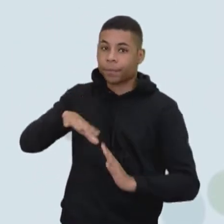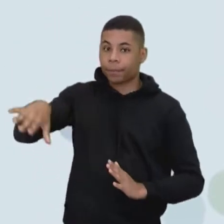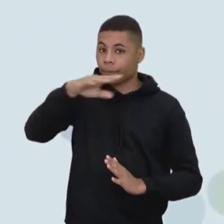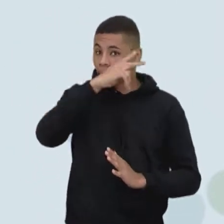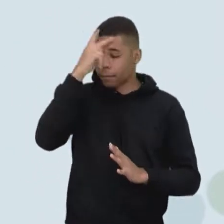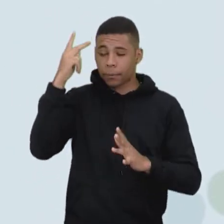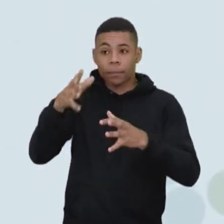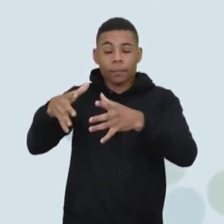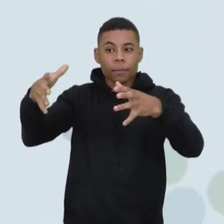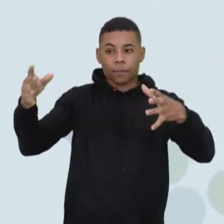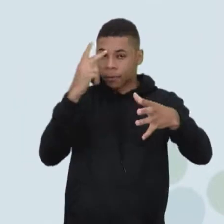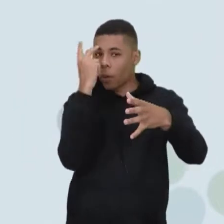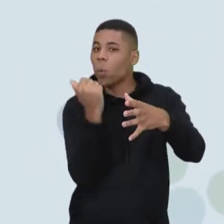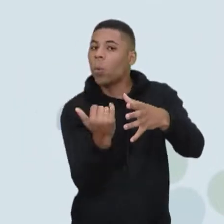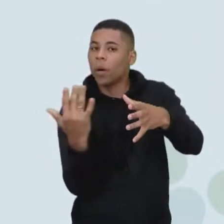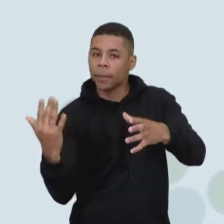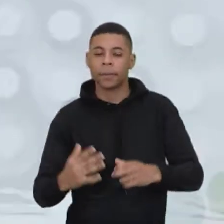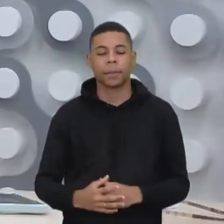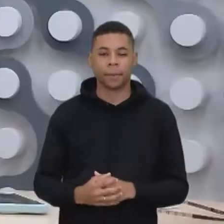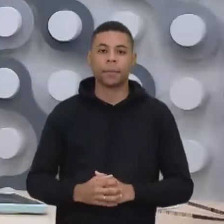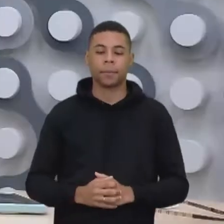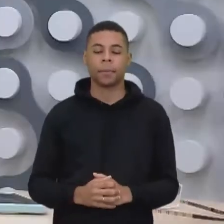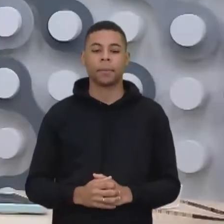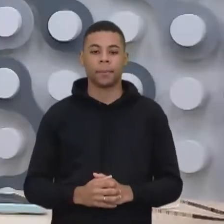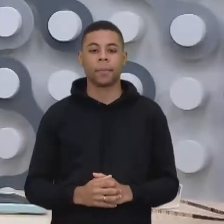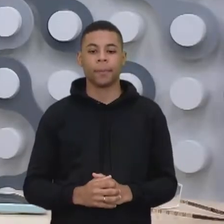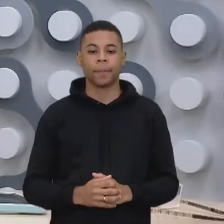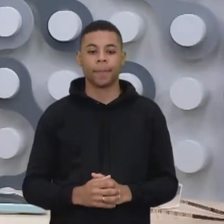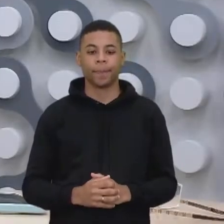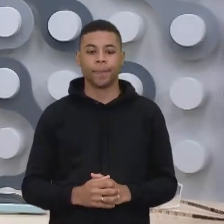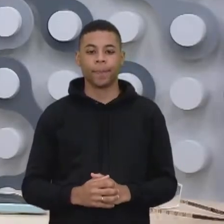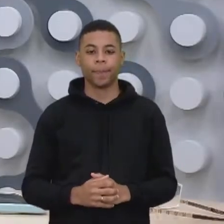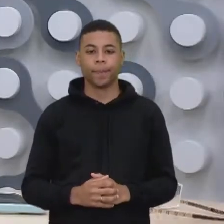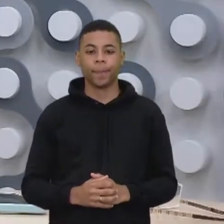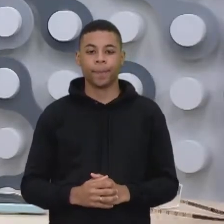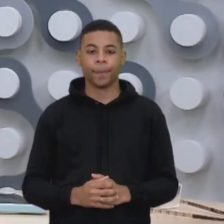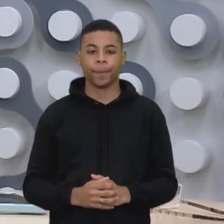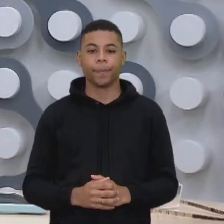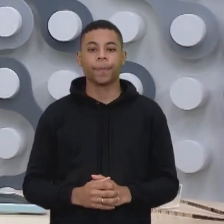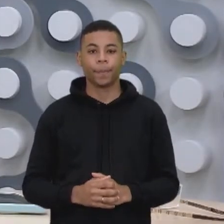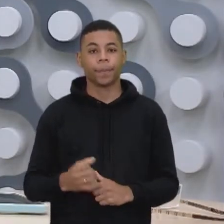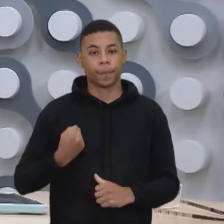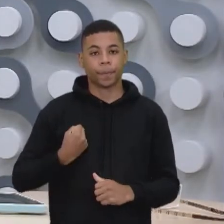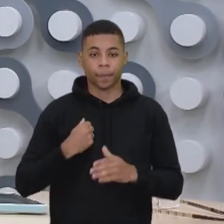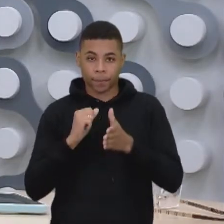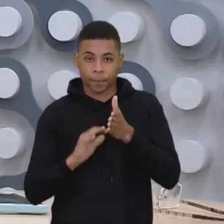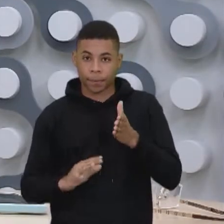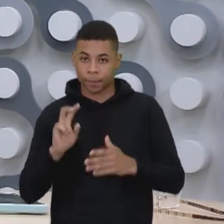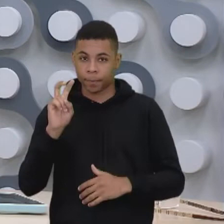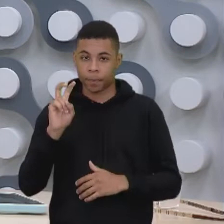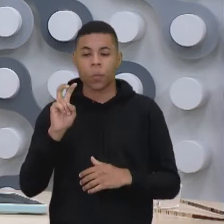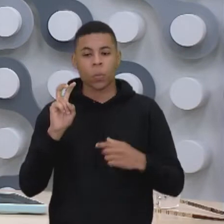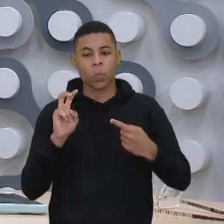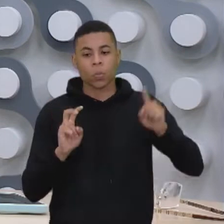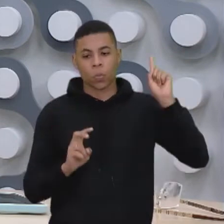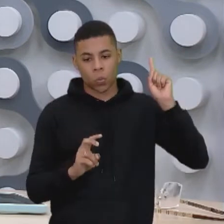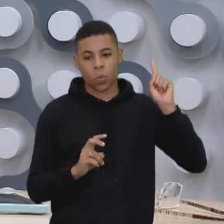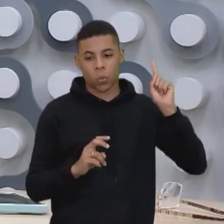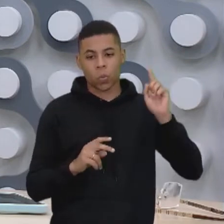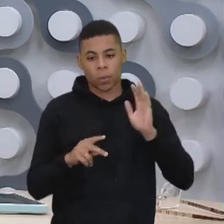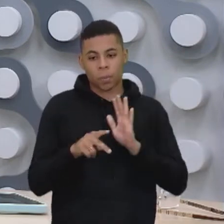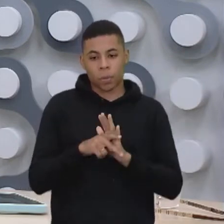das populações humanas. É isso aí, então já chegamos aí na atividade 5, a última atividade